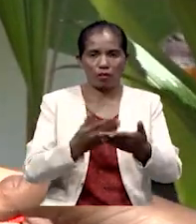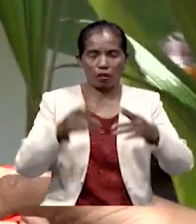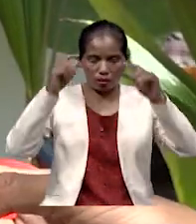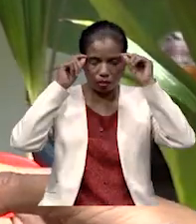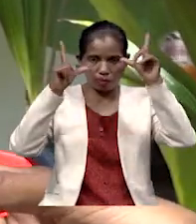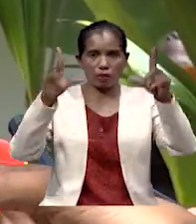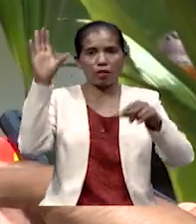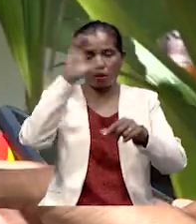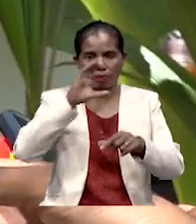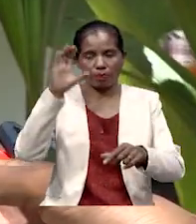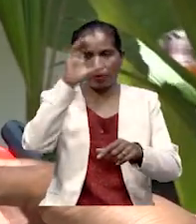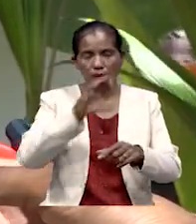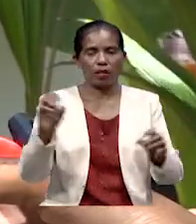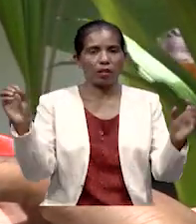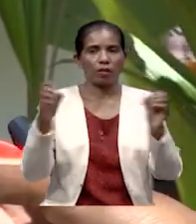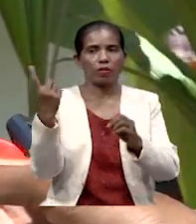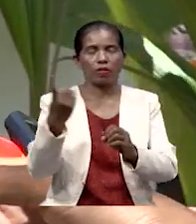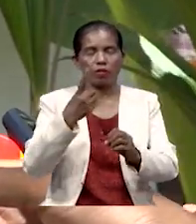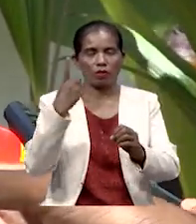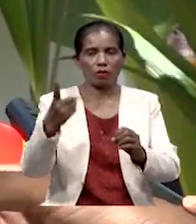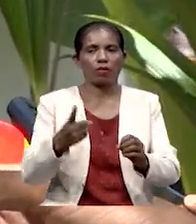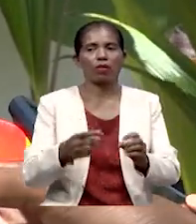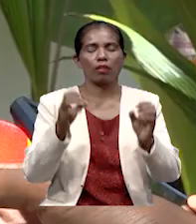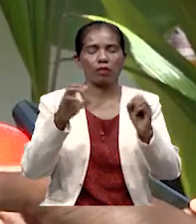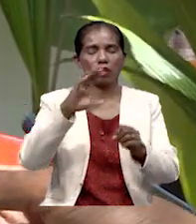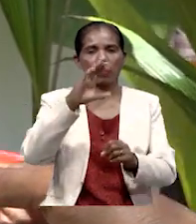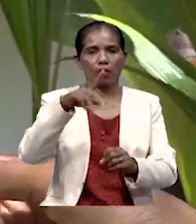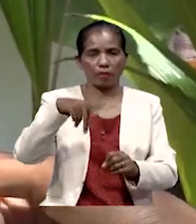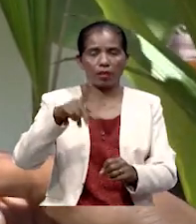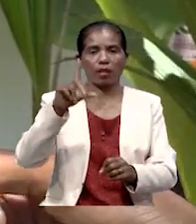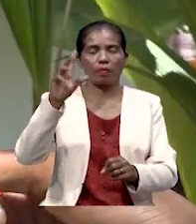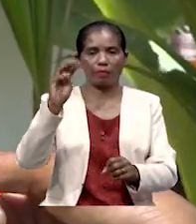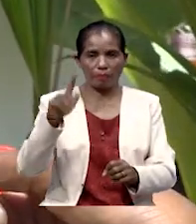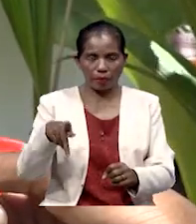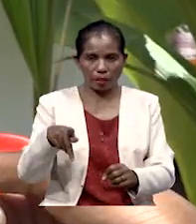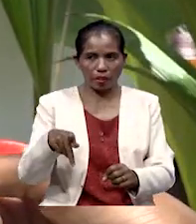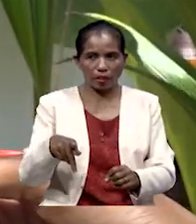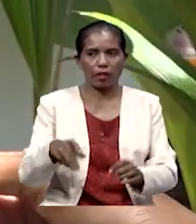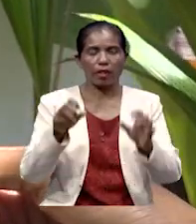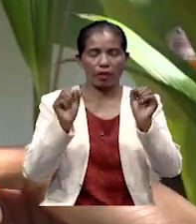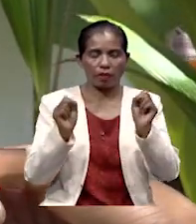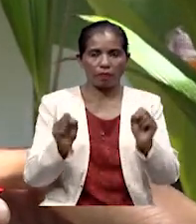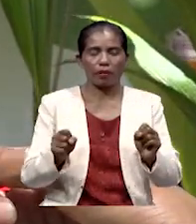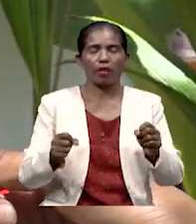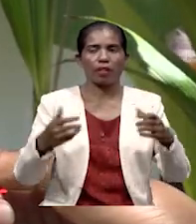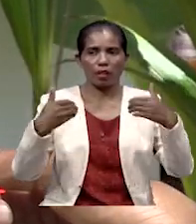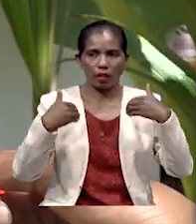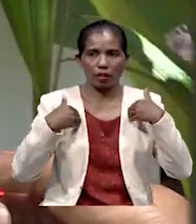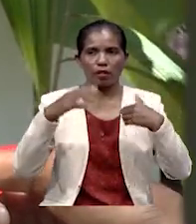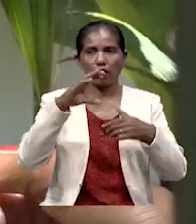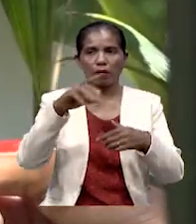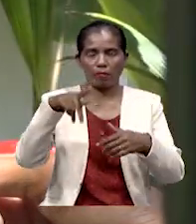buka la OSE di contesto CPLP, dalla Roma contesto CPLP, CPLP